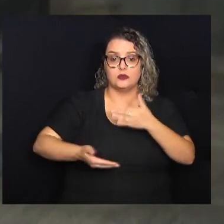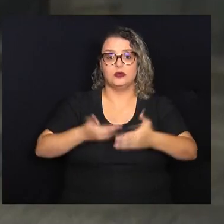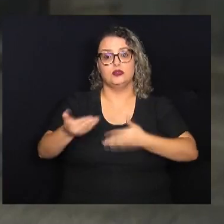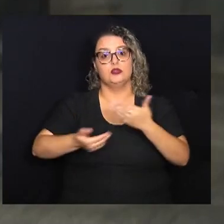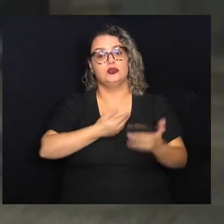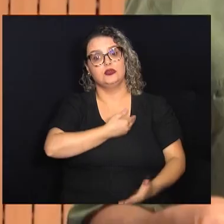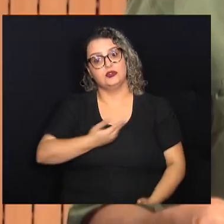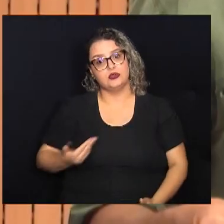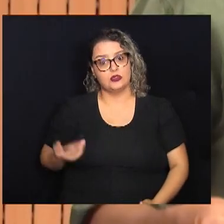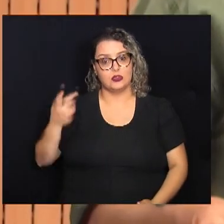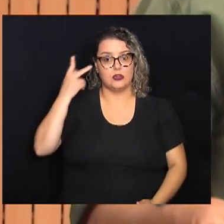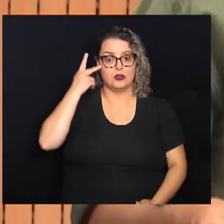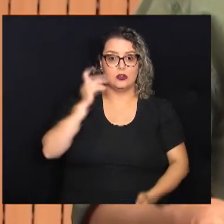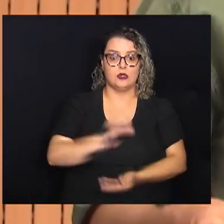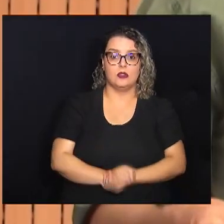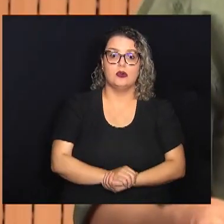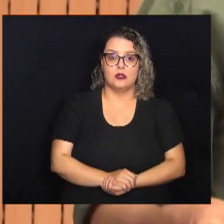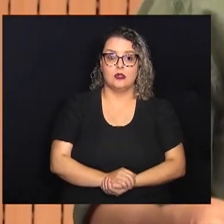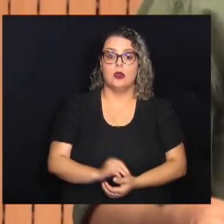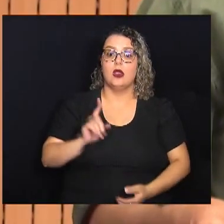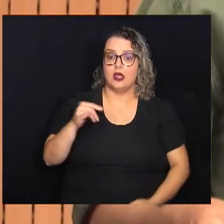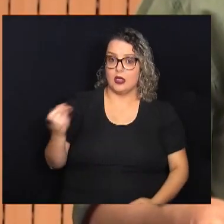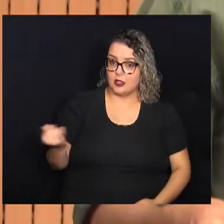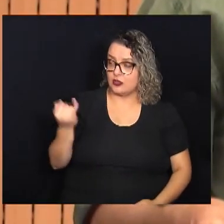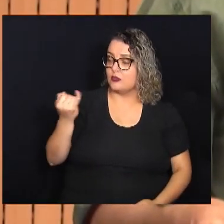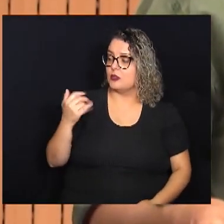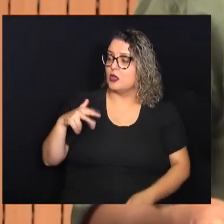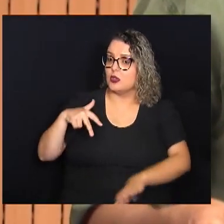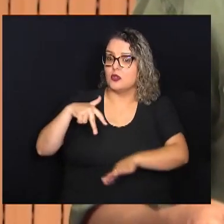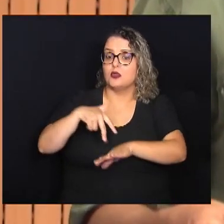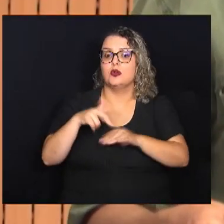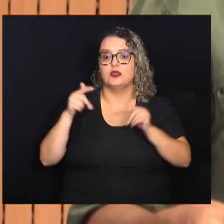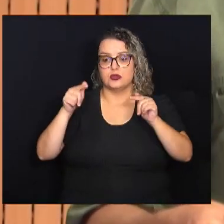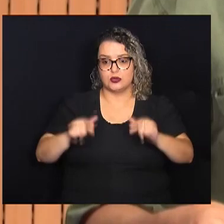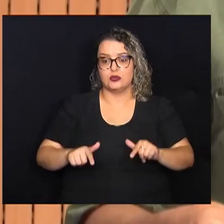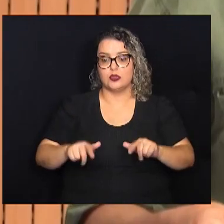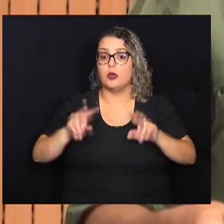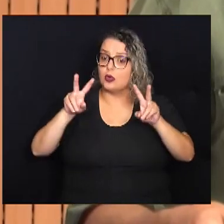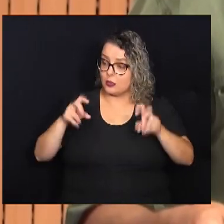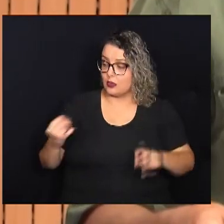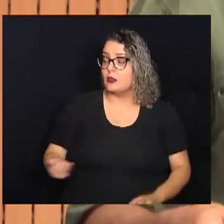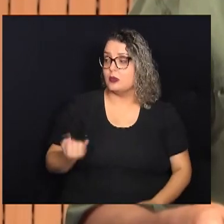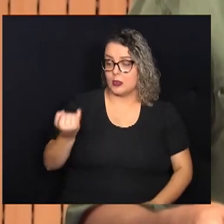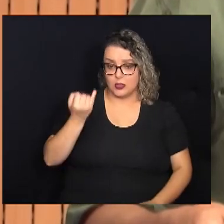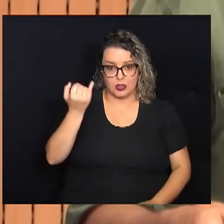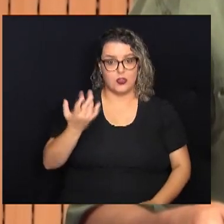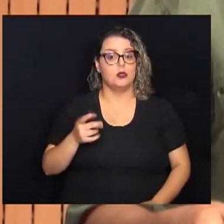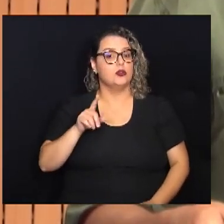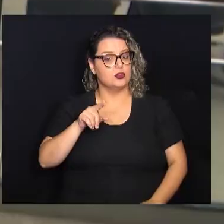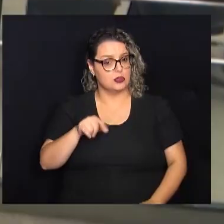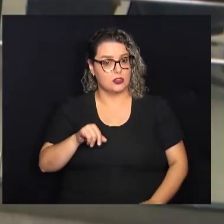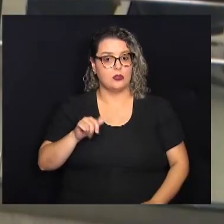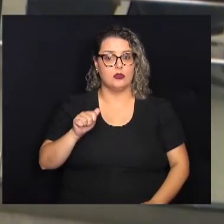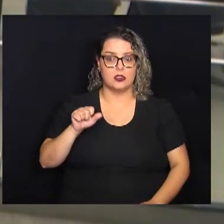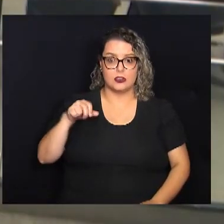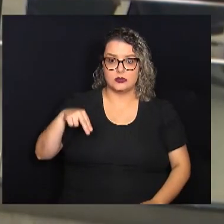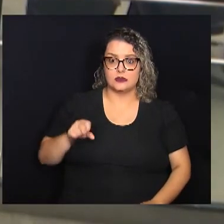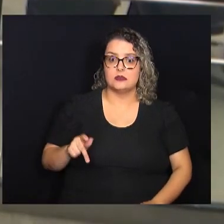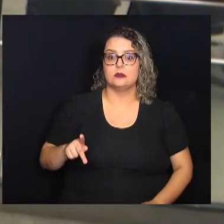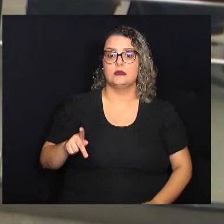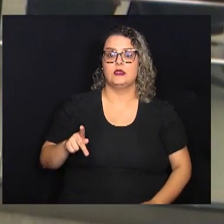públicos paulistas. Eu acho que é fundamental a gente ocupar esse espaço com uma temática tão importante que é o IANSP, né?